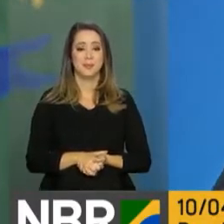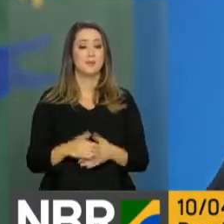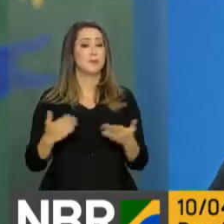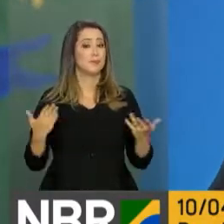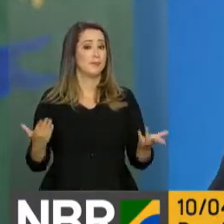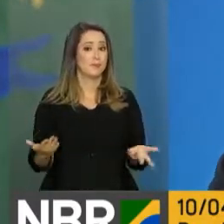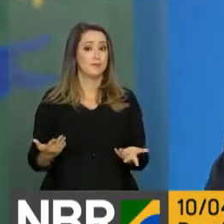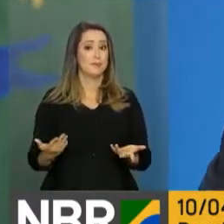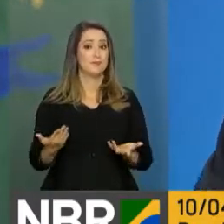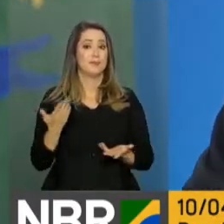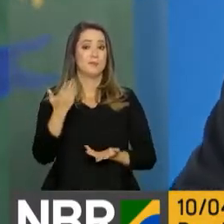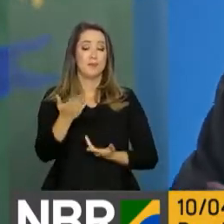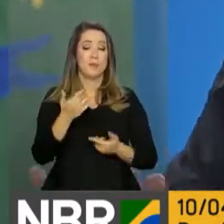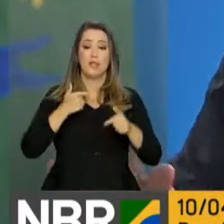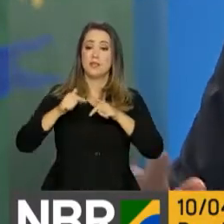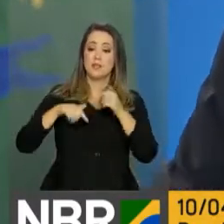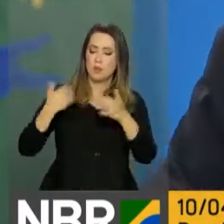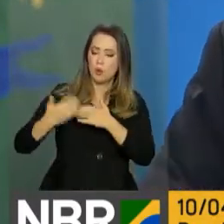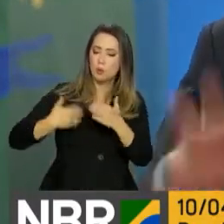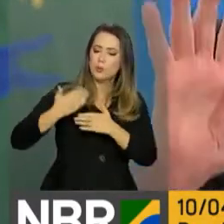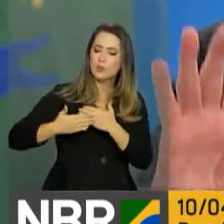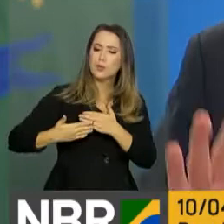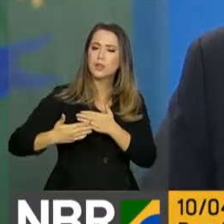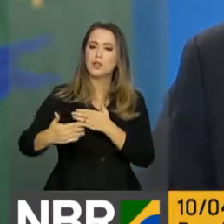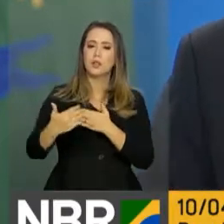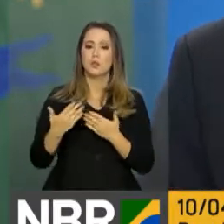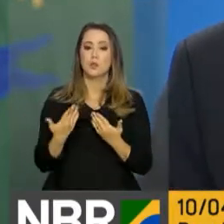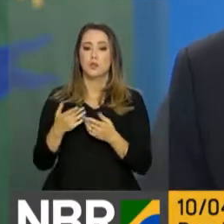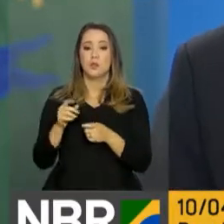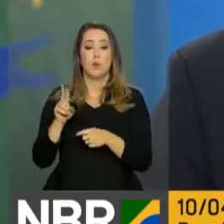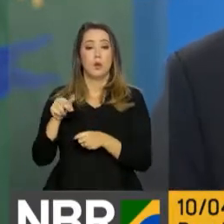Esse legado para seguimento, para não